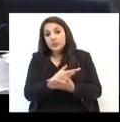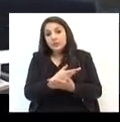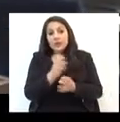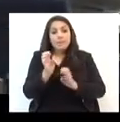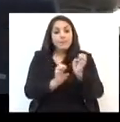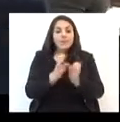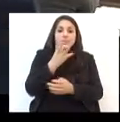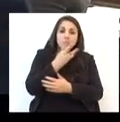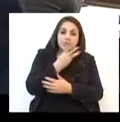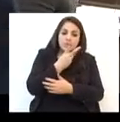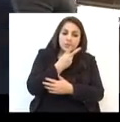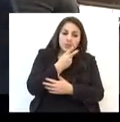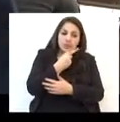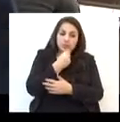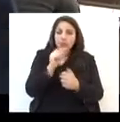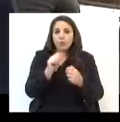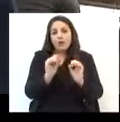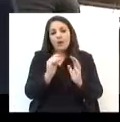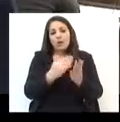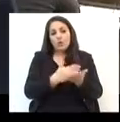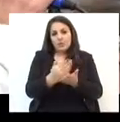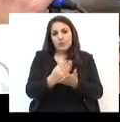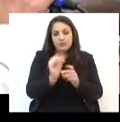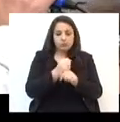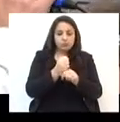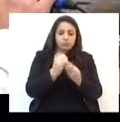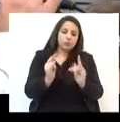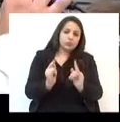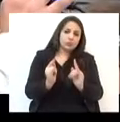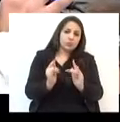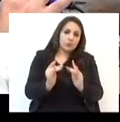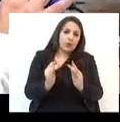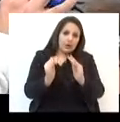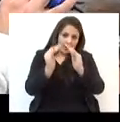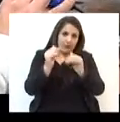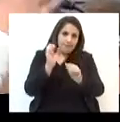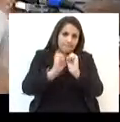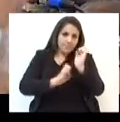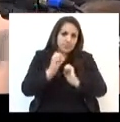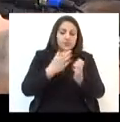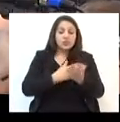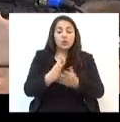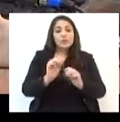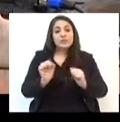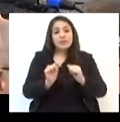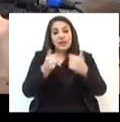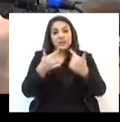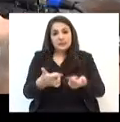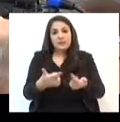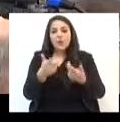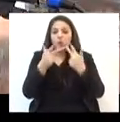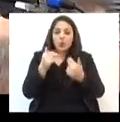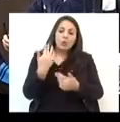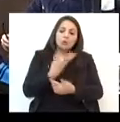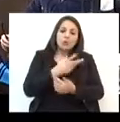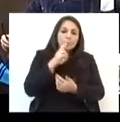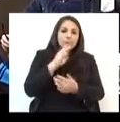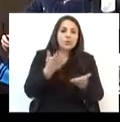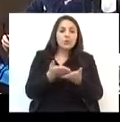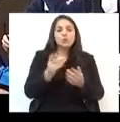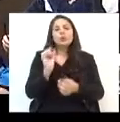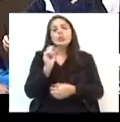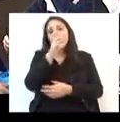para efetivamente se instalar no município de Passo Fundo e começar a ter atuação como nós vemos hoje. Então o que o município está